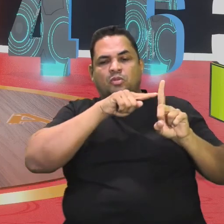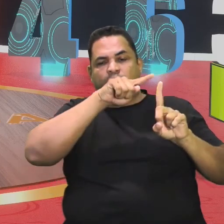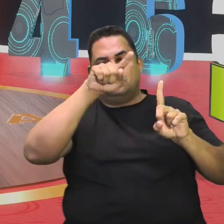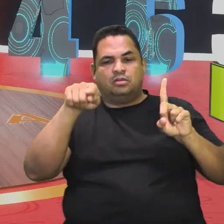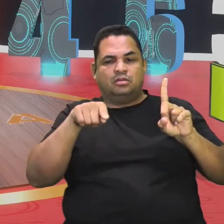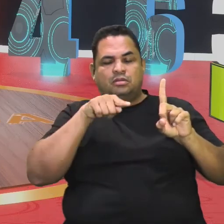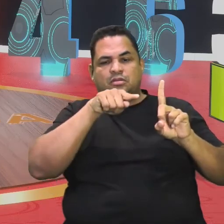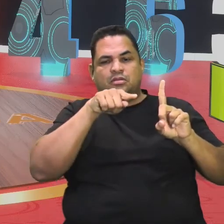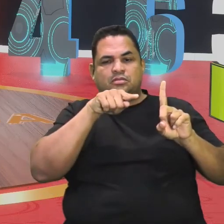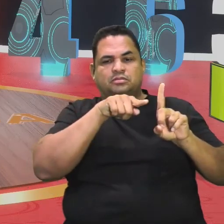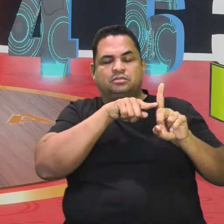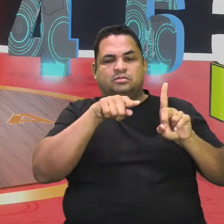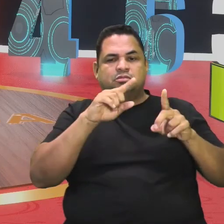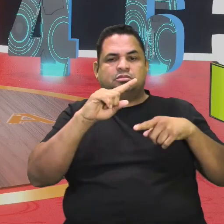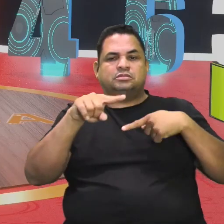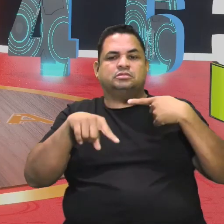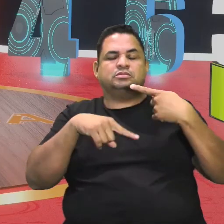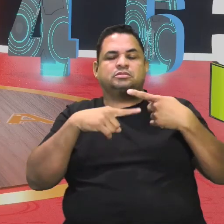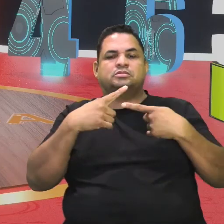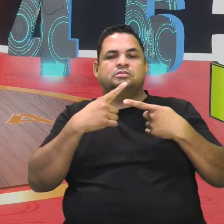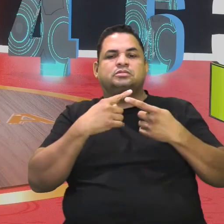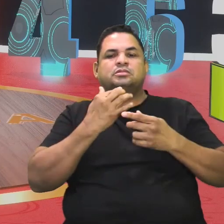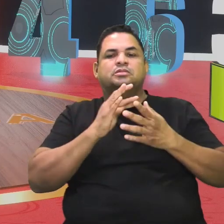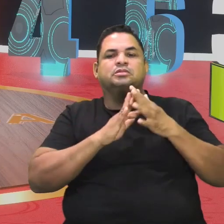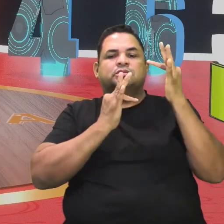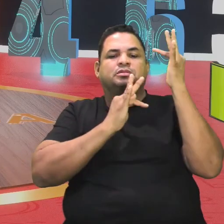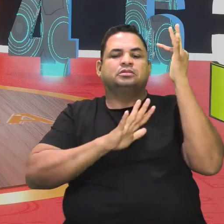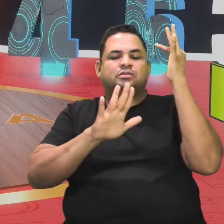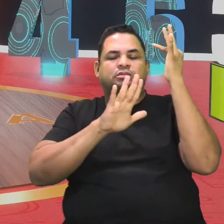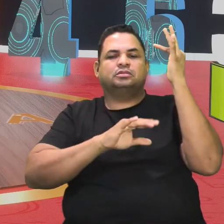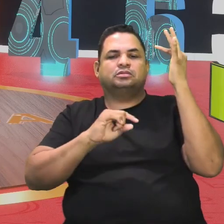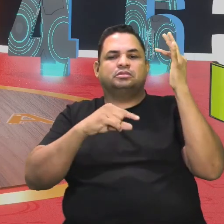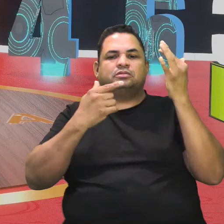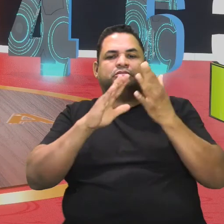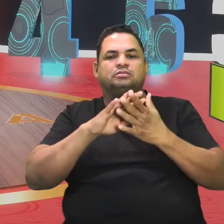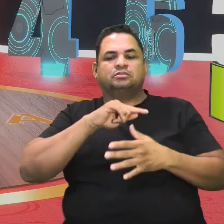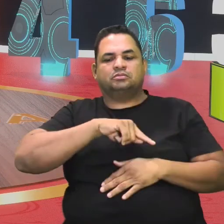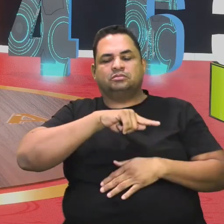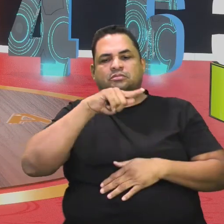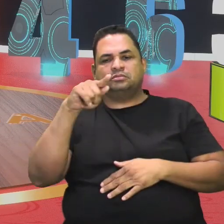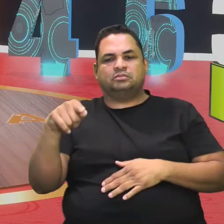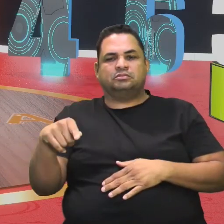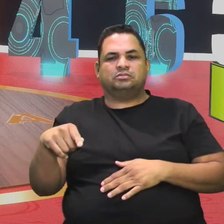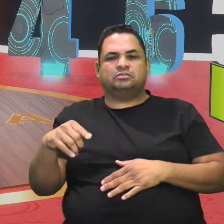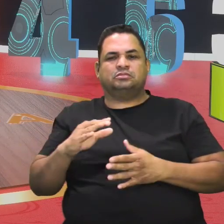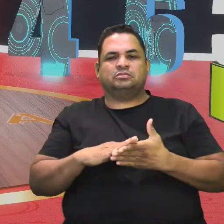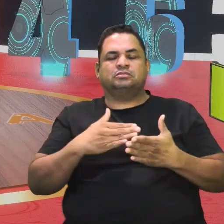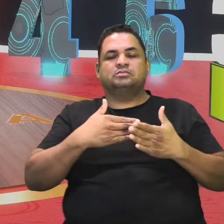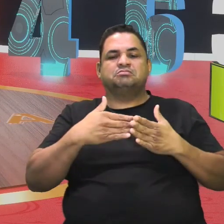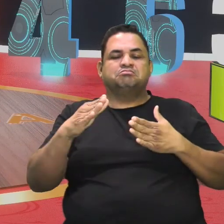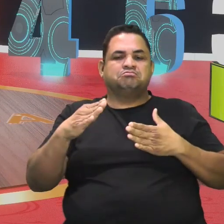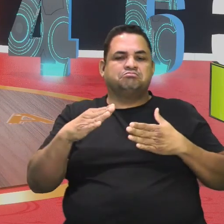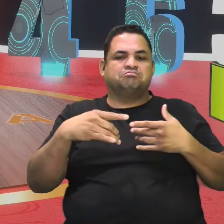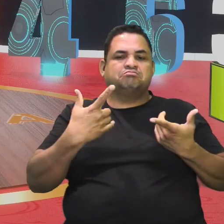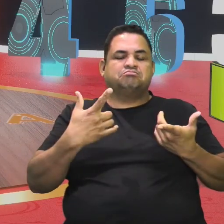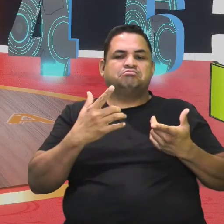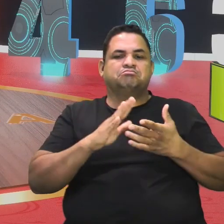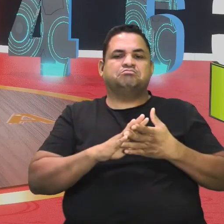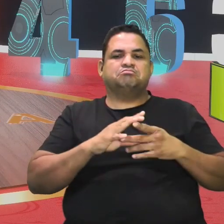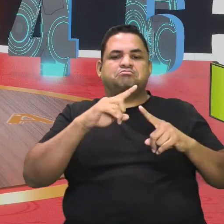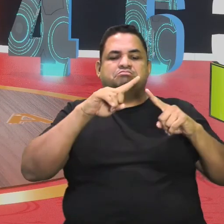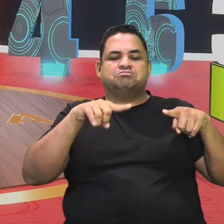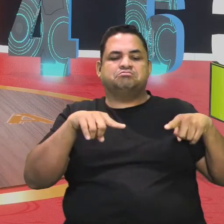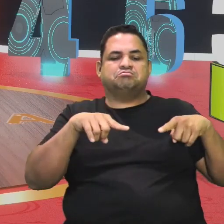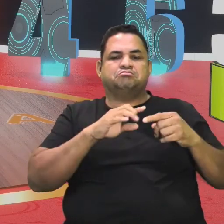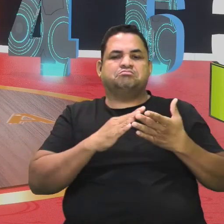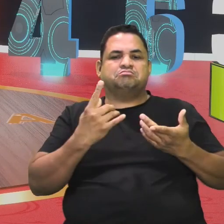2 embora. Depois eu fui lá na função do segundo grau, vi que é decrescente, parábola para baixo, mandei outro embora e vi que o delta